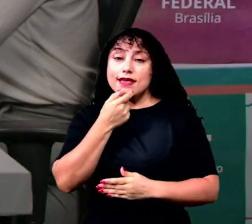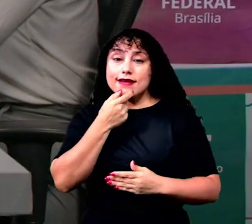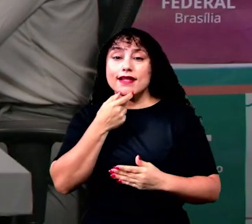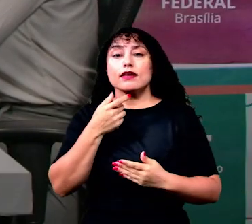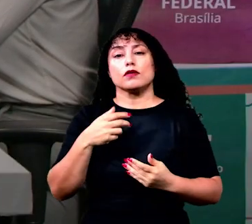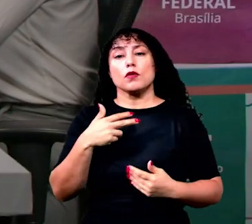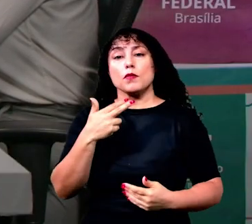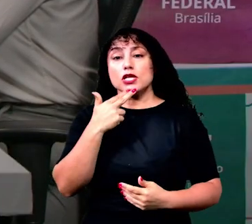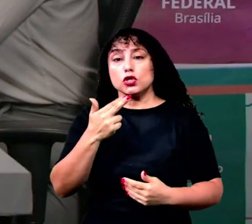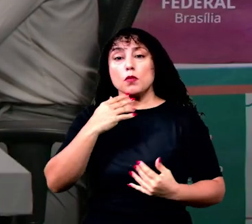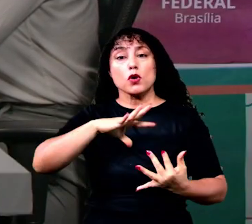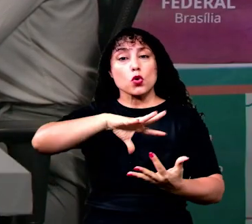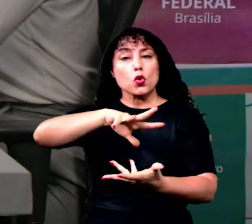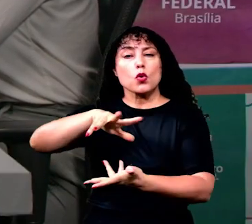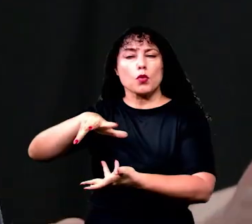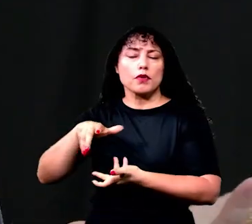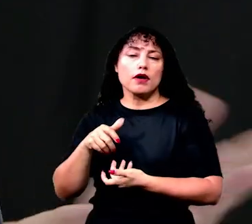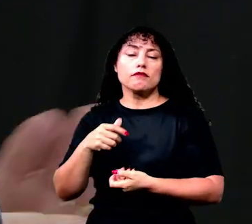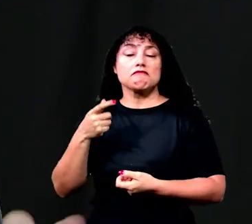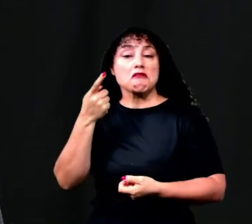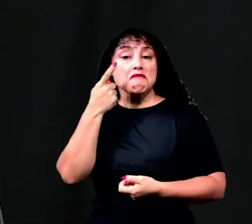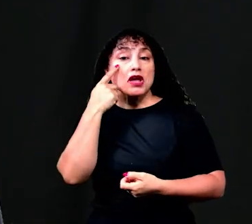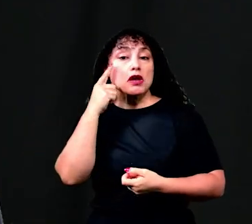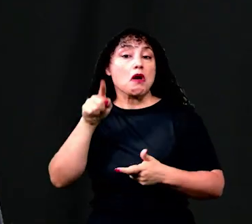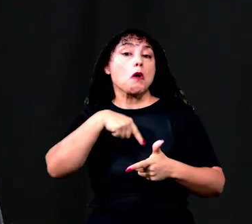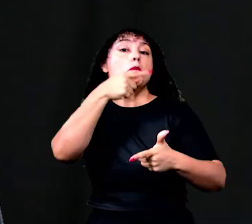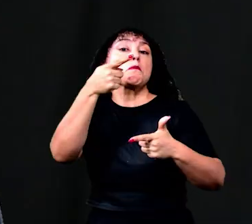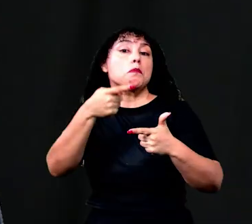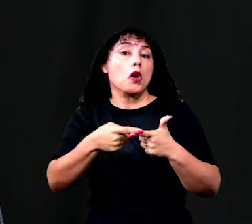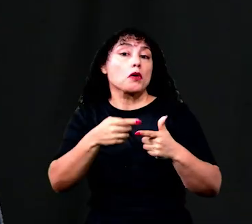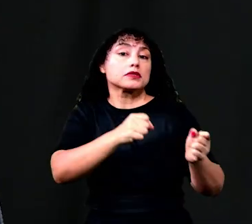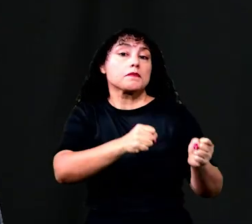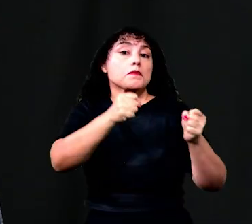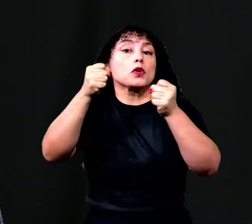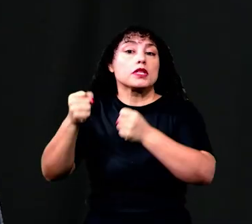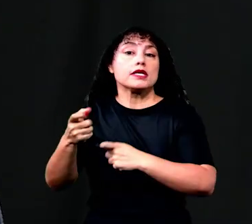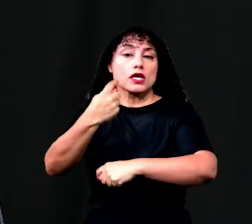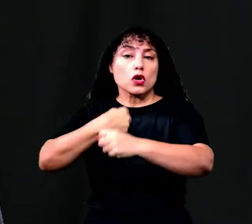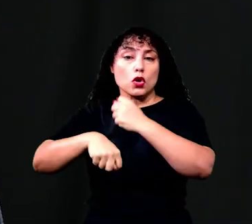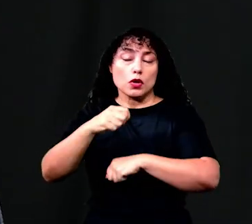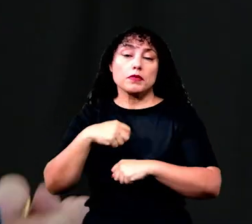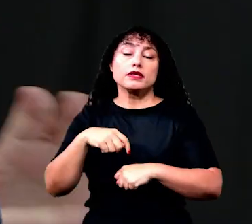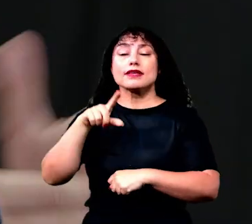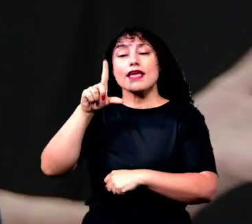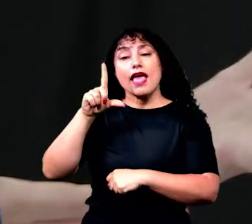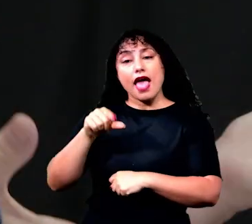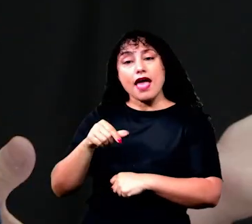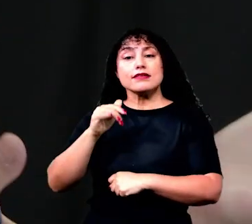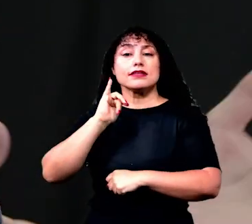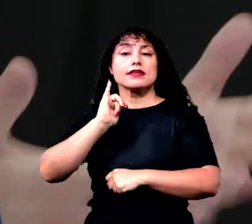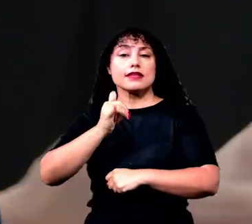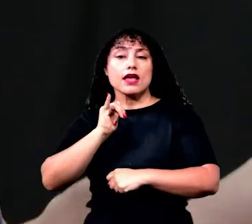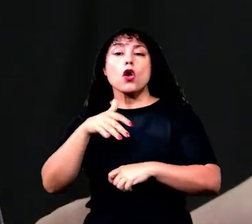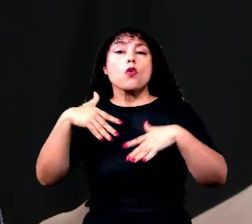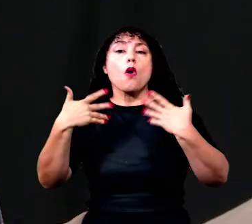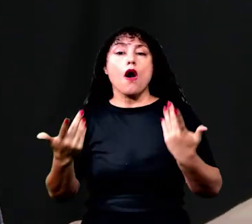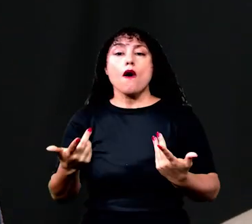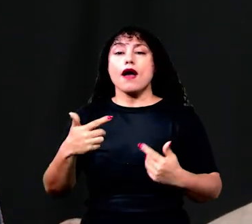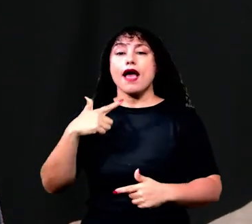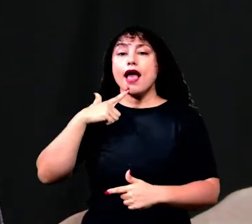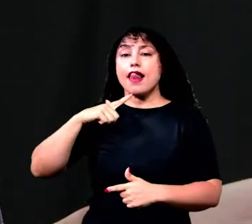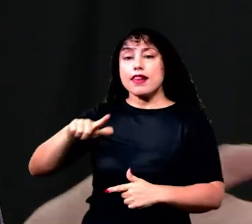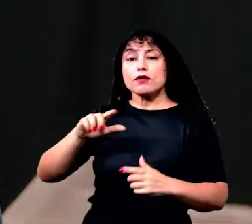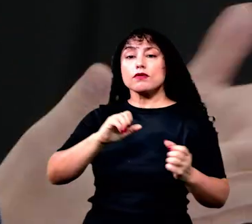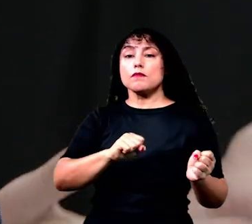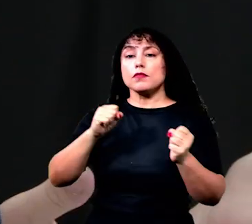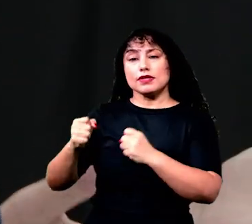o inglês como idioma global, né, vamos ver qual será a próxima potência econômica, porque é isso que dita qual é a língua